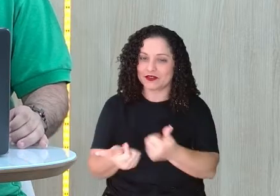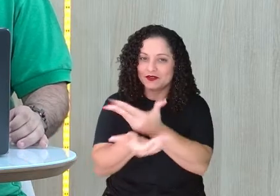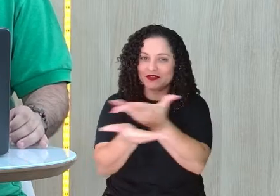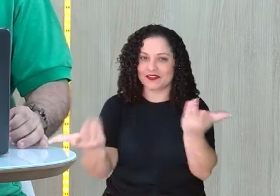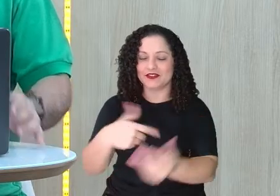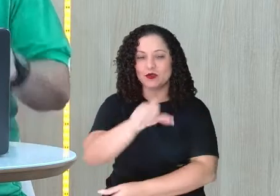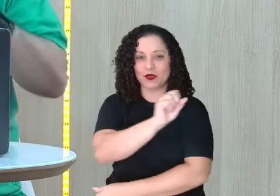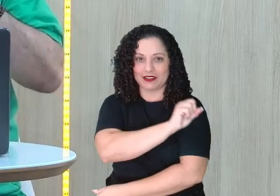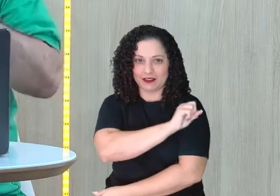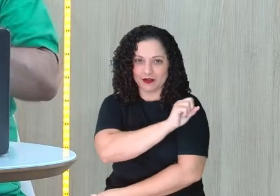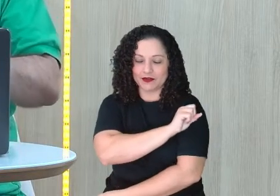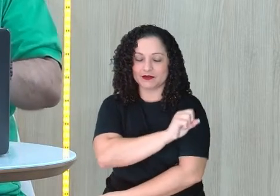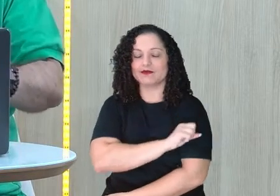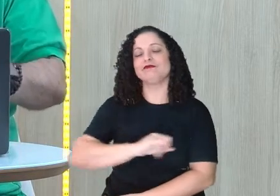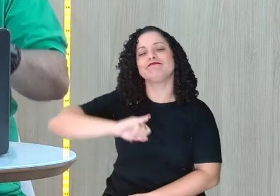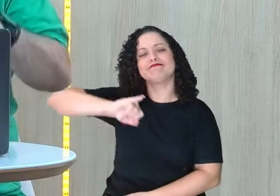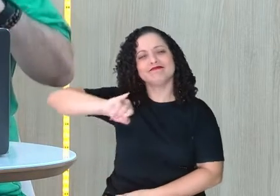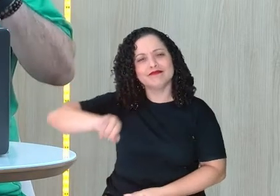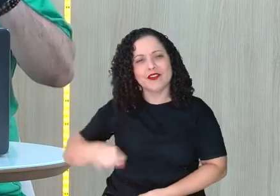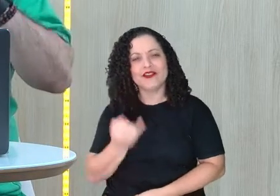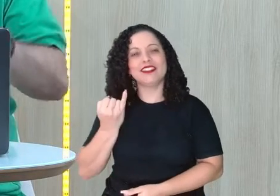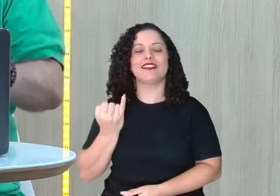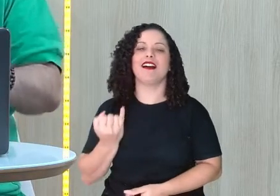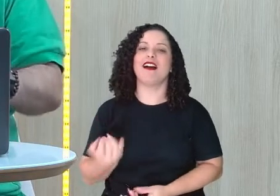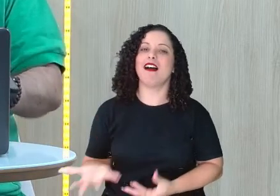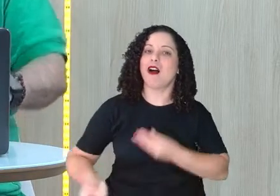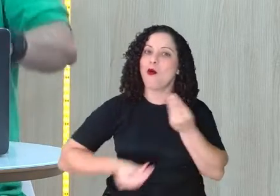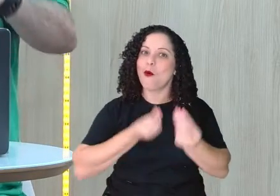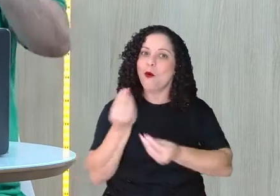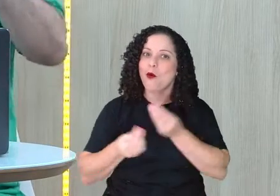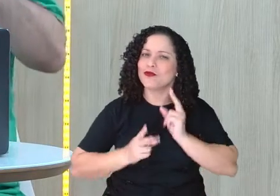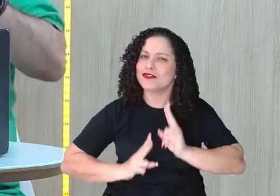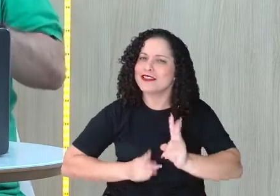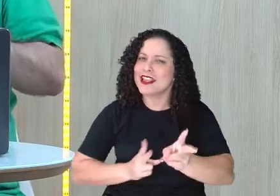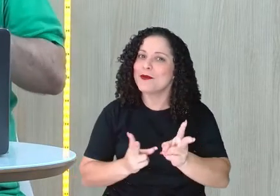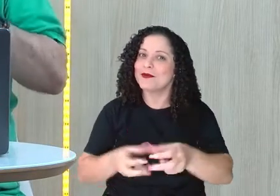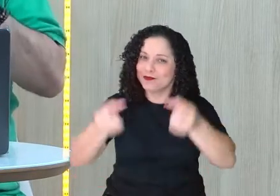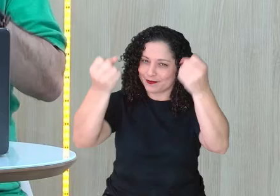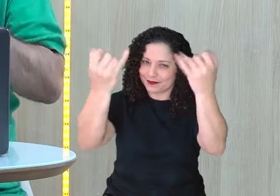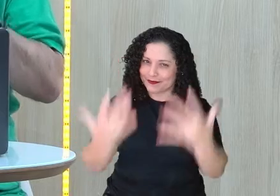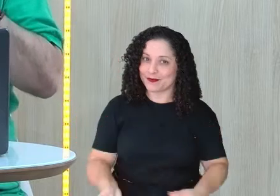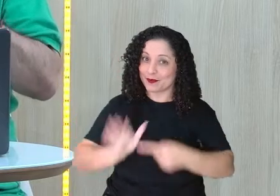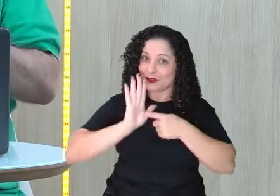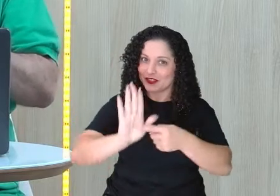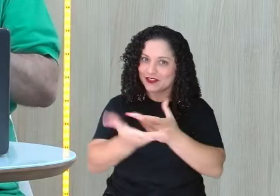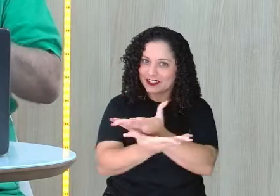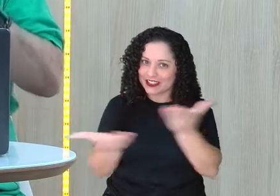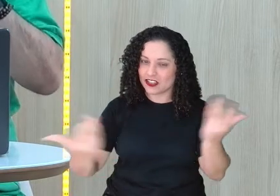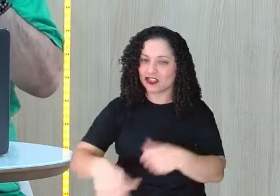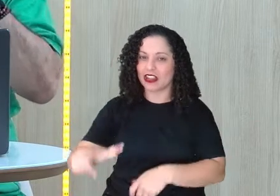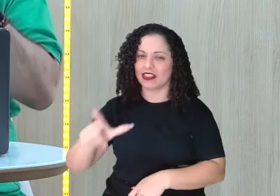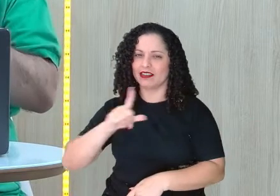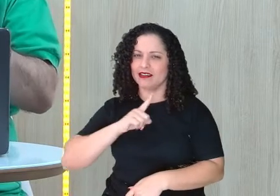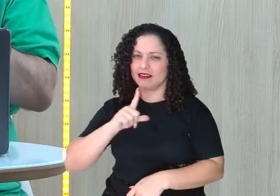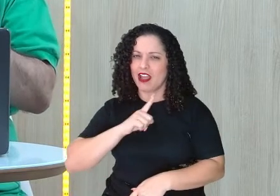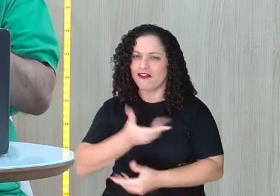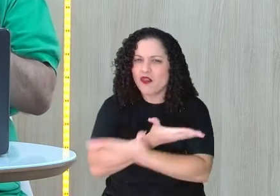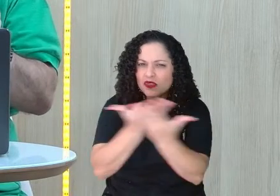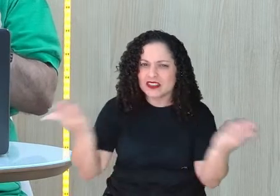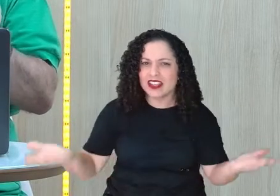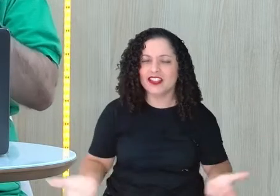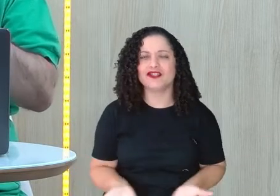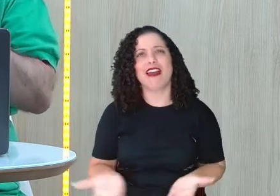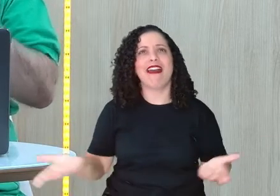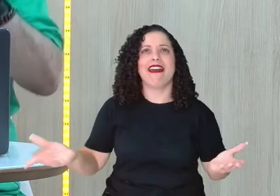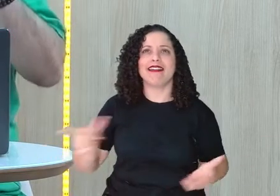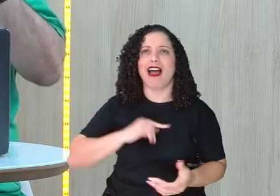8º ano. E aproveitando, como a gente diz sempre, se você ainda tiver se abestalhando aí,